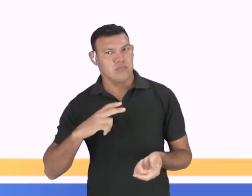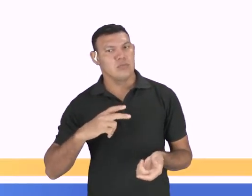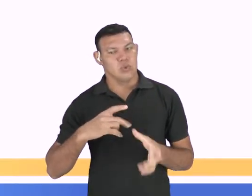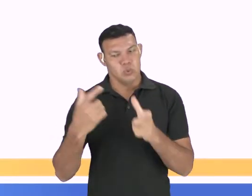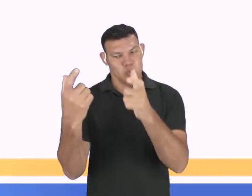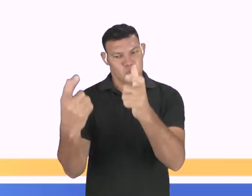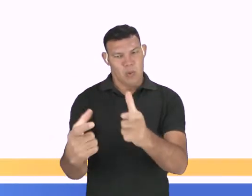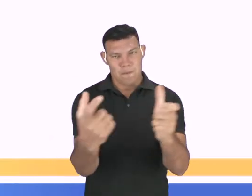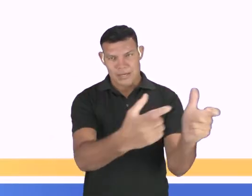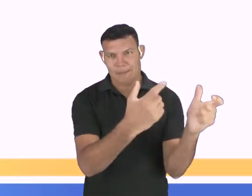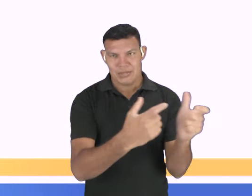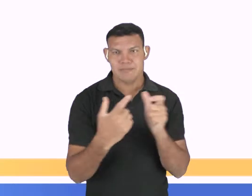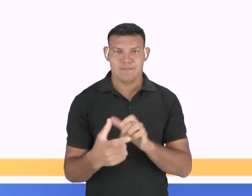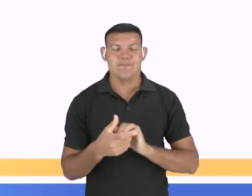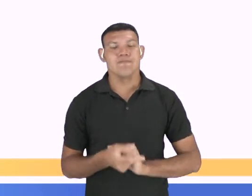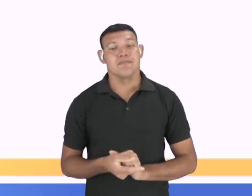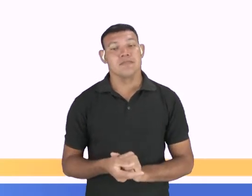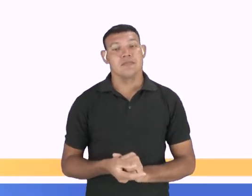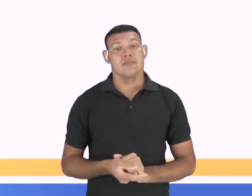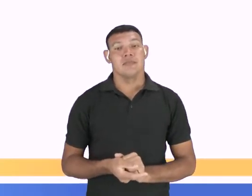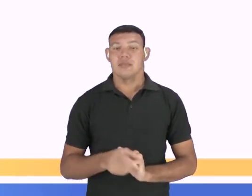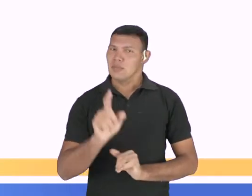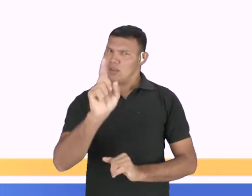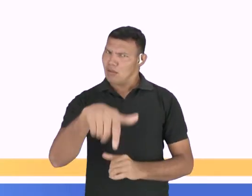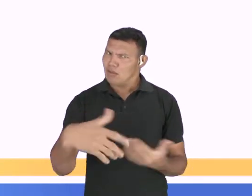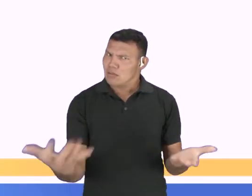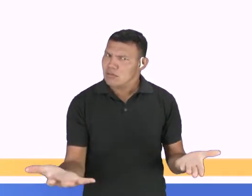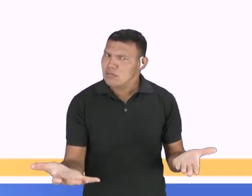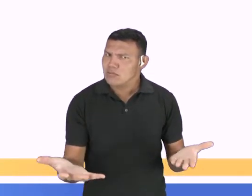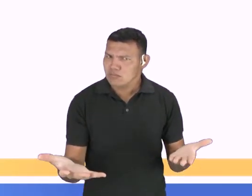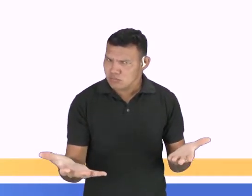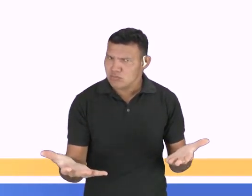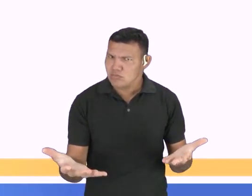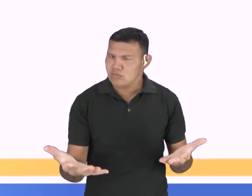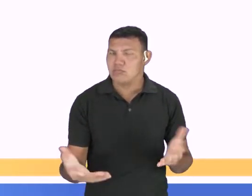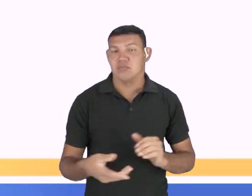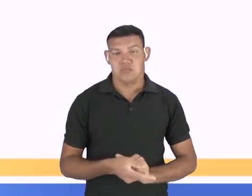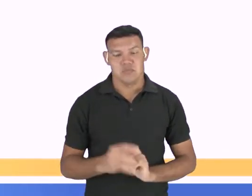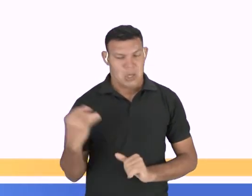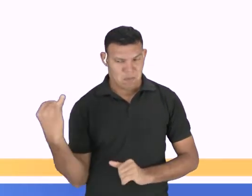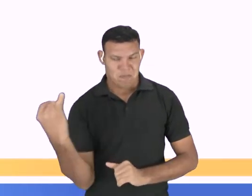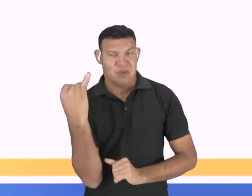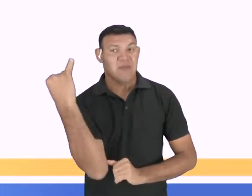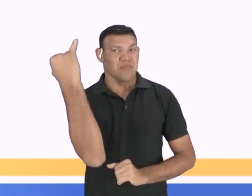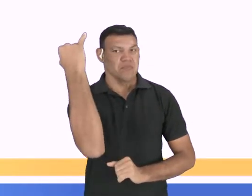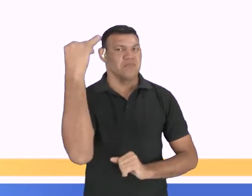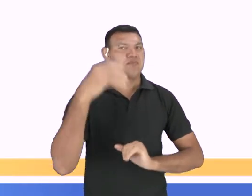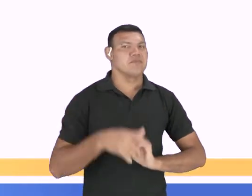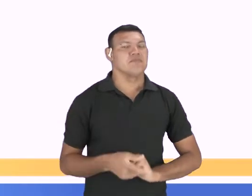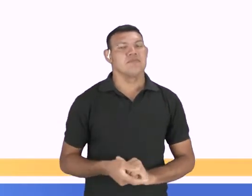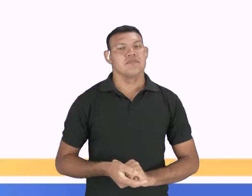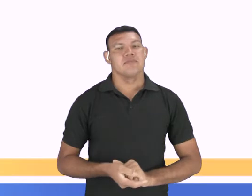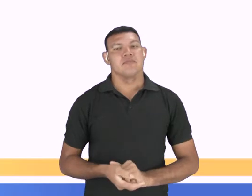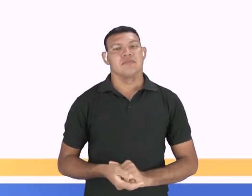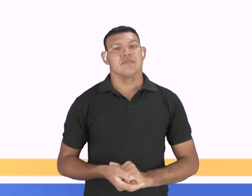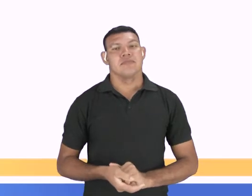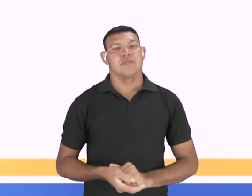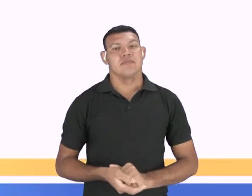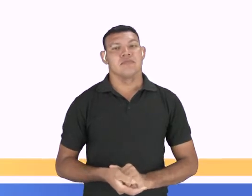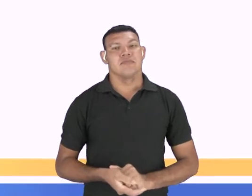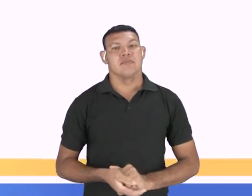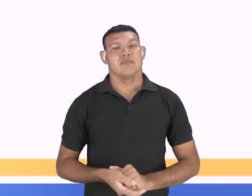a propriedade privada seria ou um elemento fundamental, certo? Onde